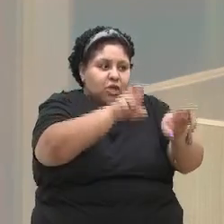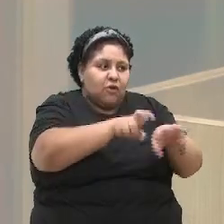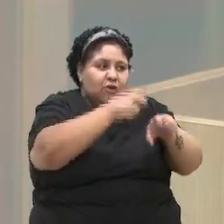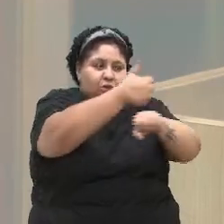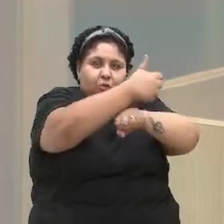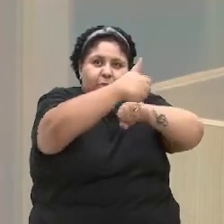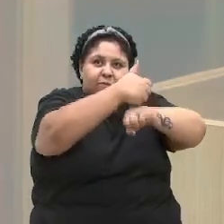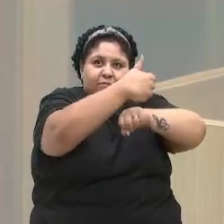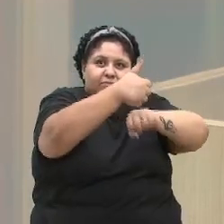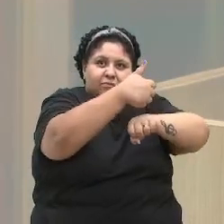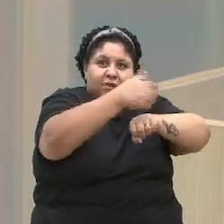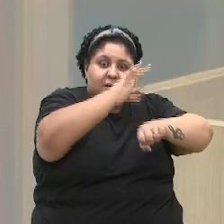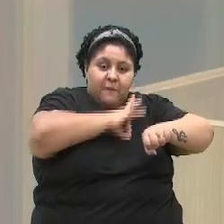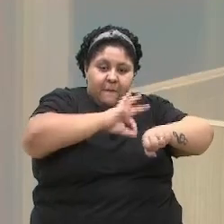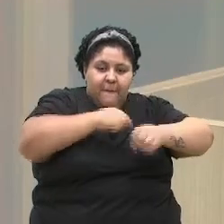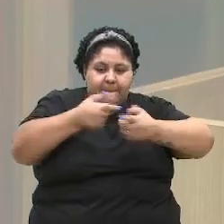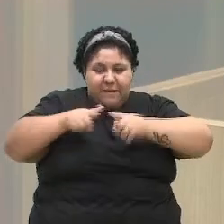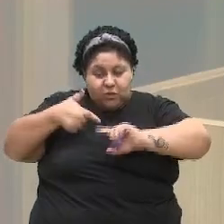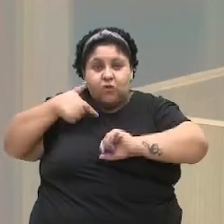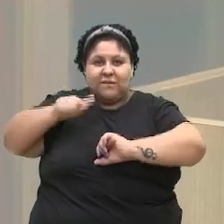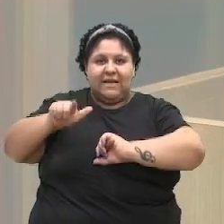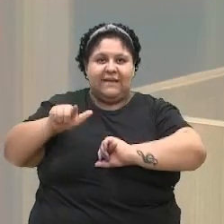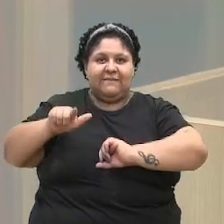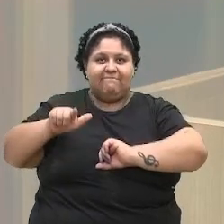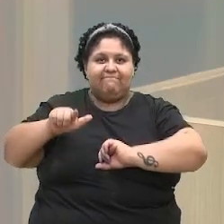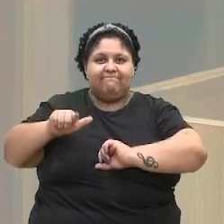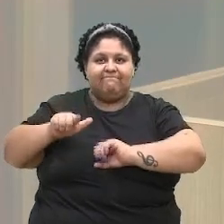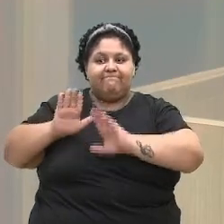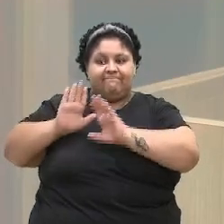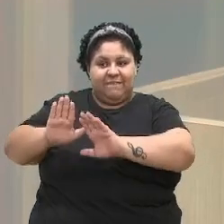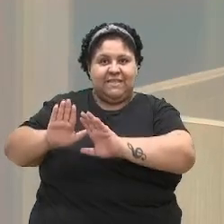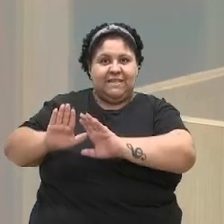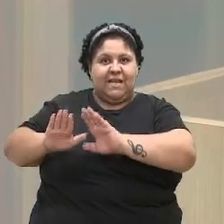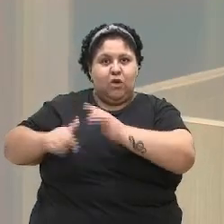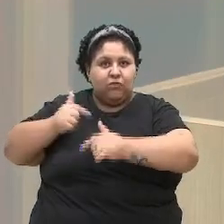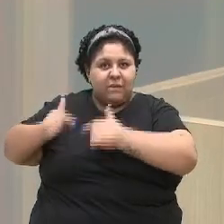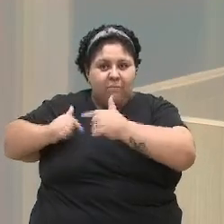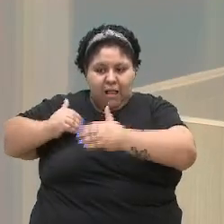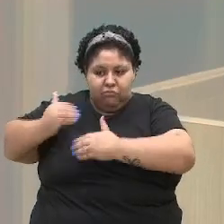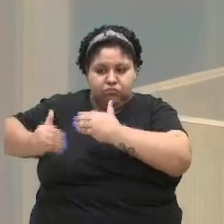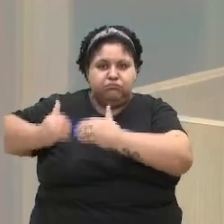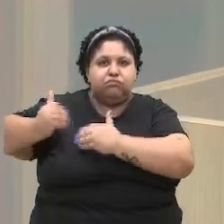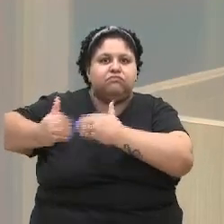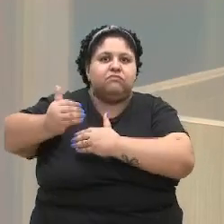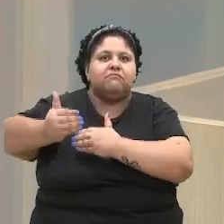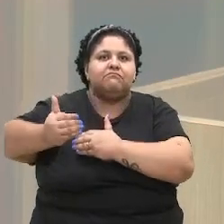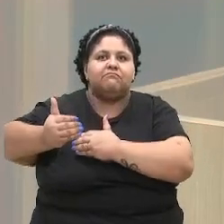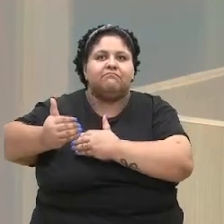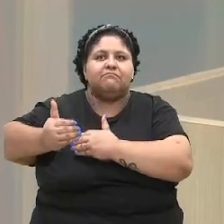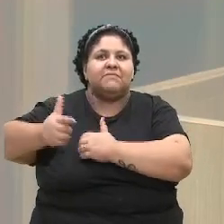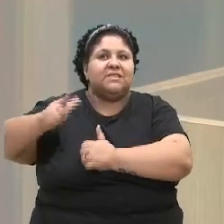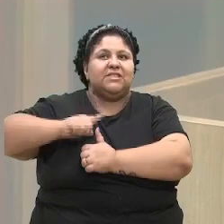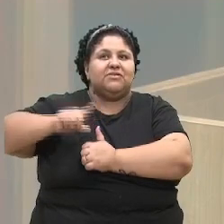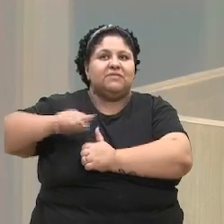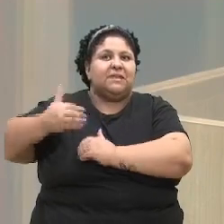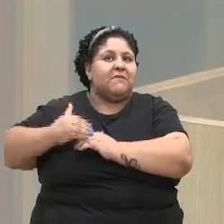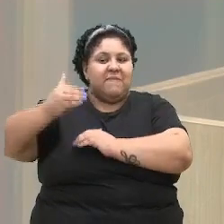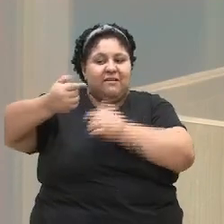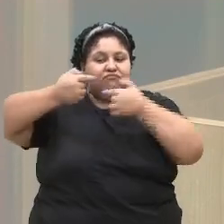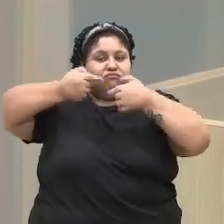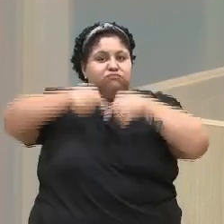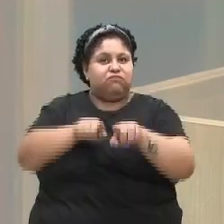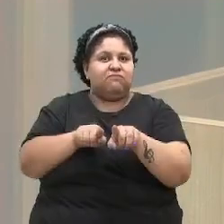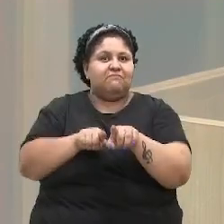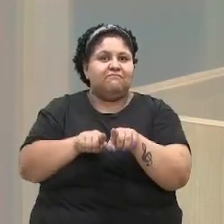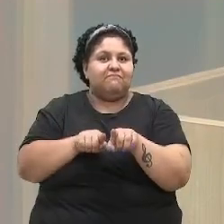pouco mas consegue manter a máquina funcionando ele não terá mais essa